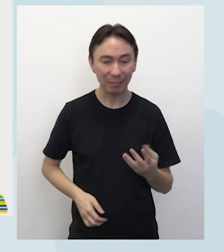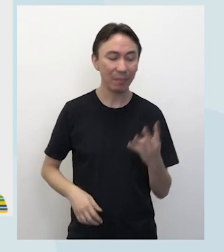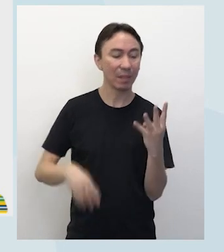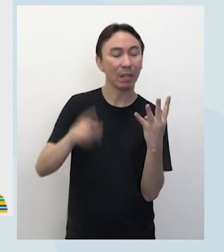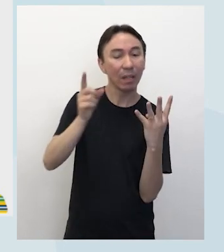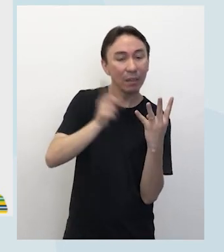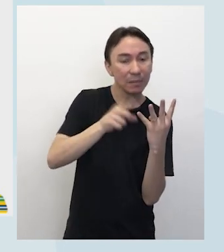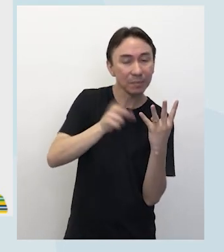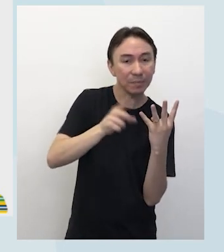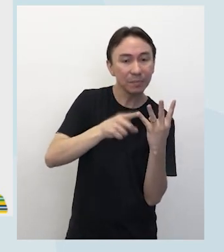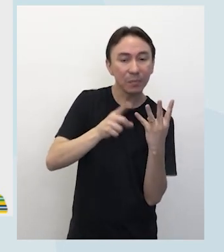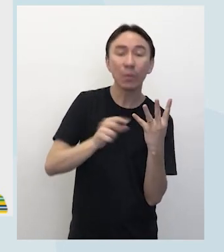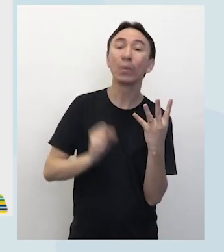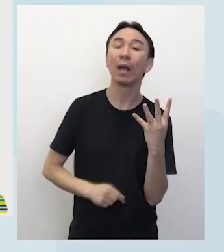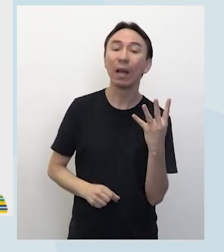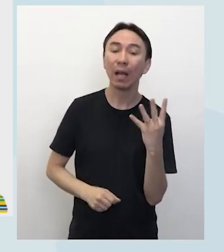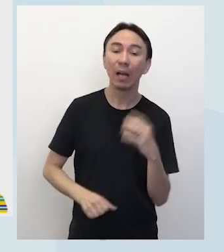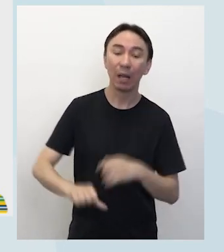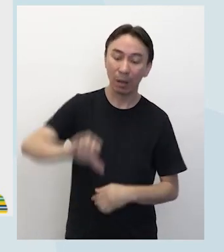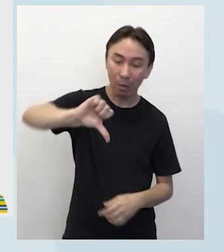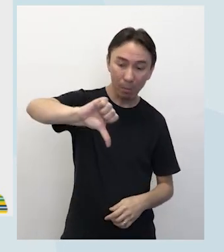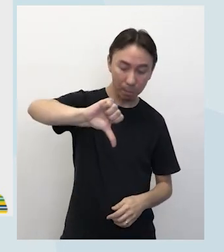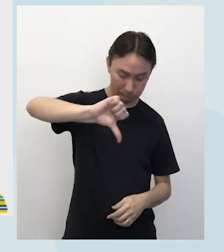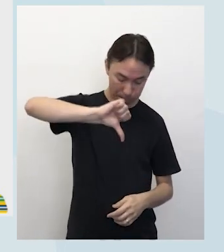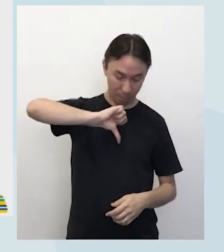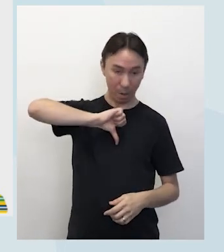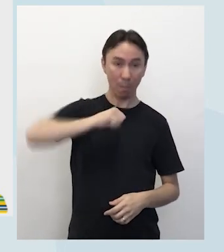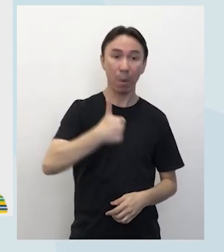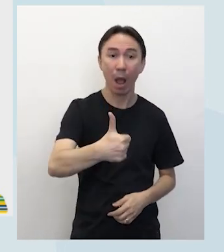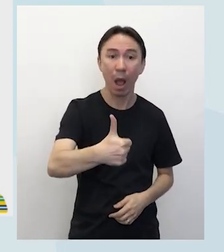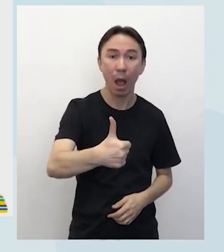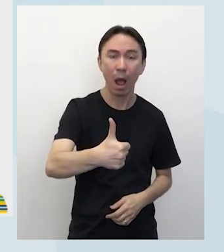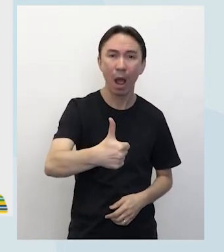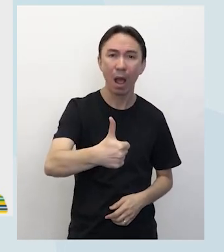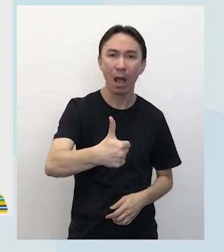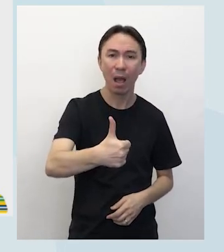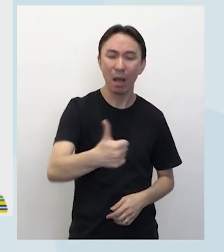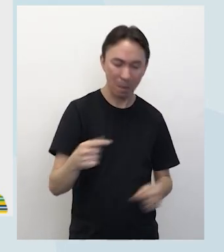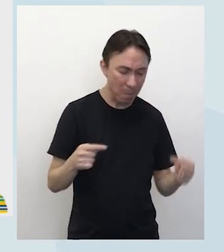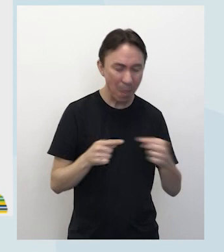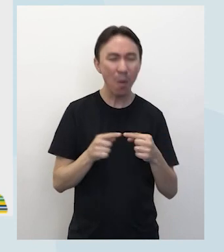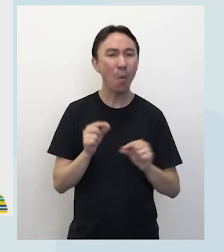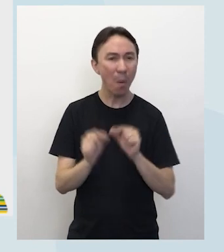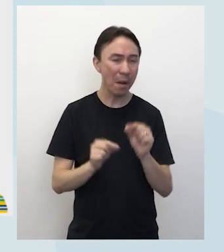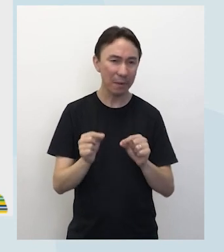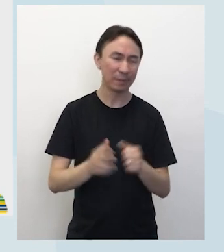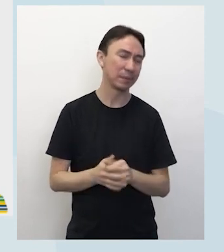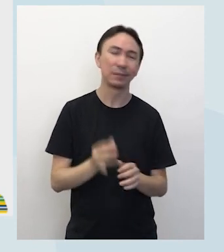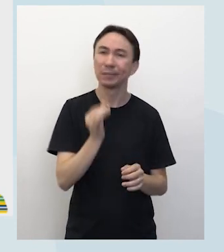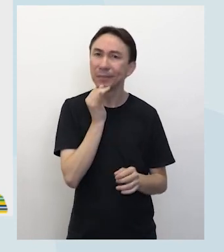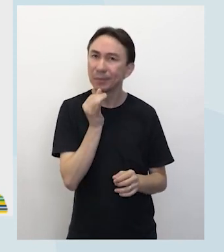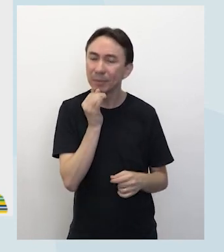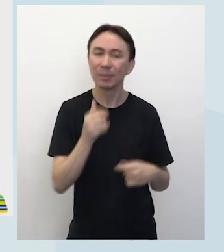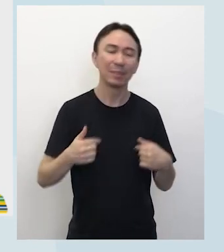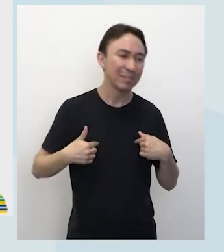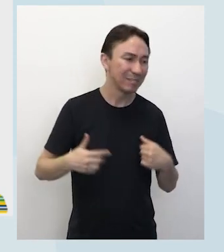resiliência emocional, que tem a ver com, puxa vida, quando eu estou numa situação difícil,